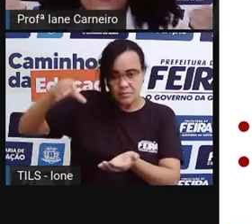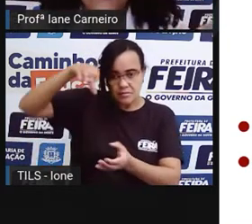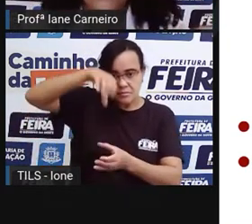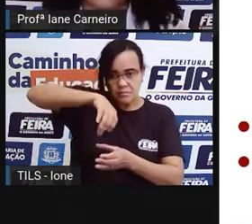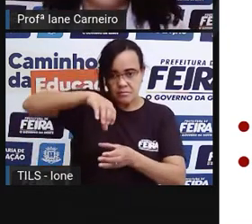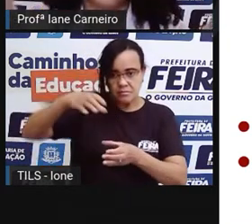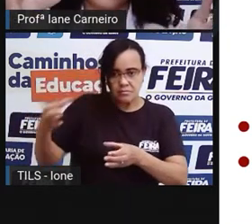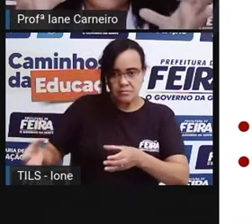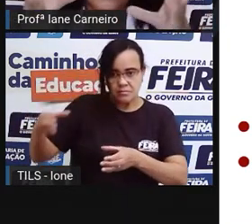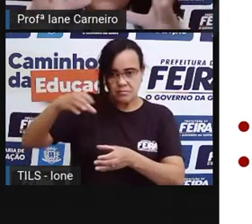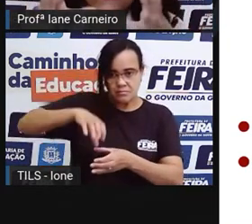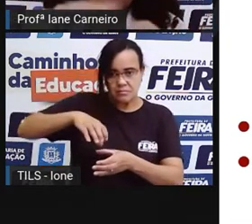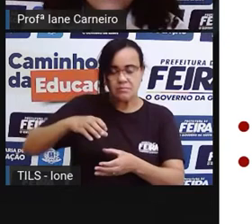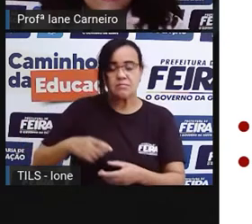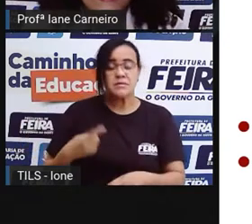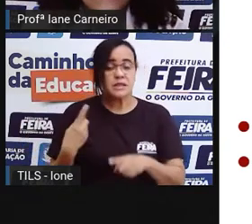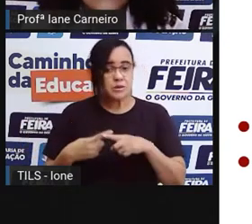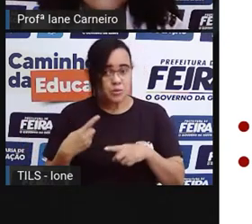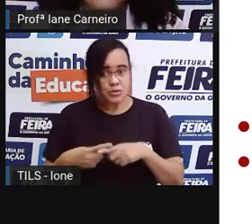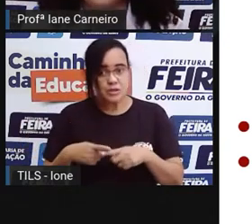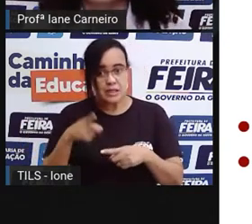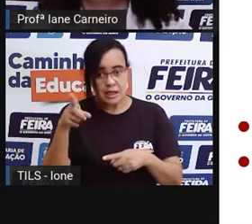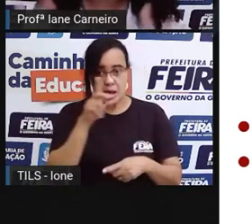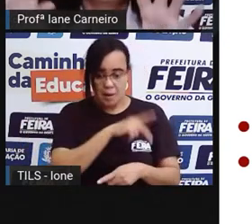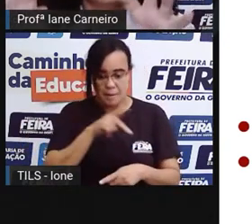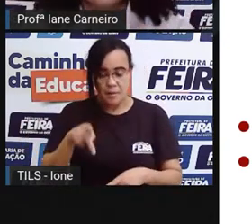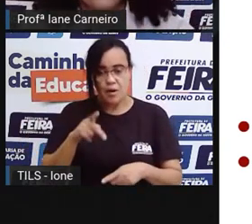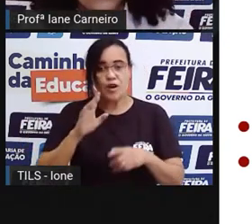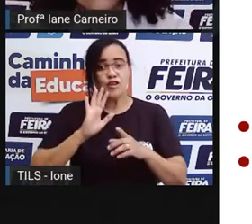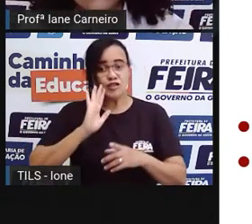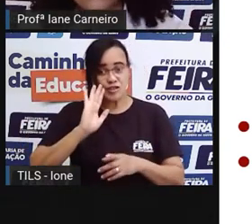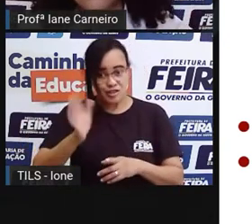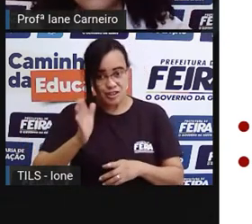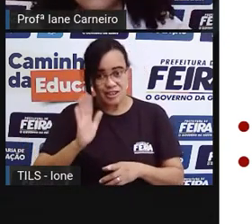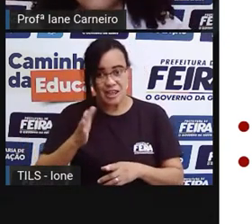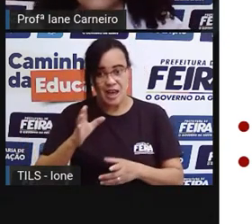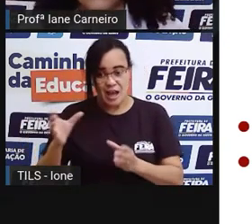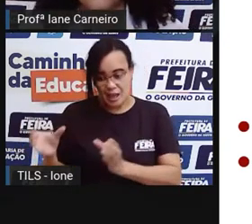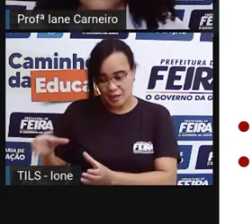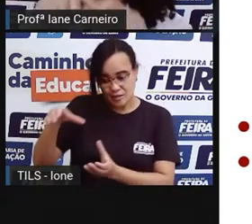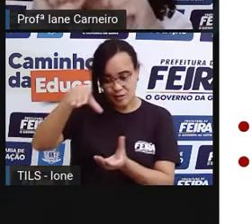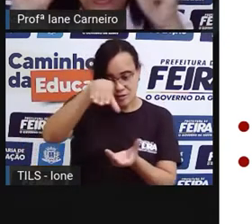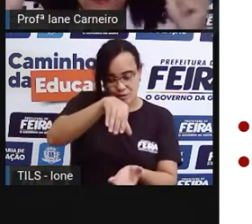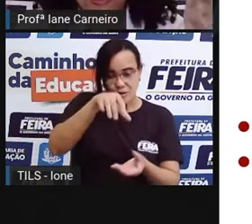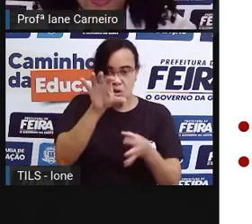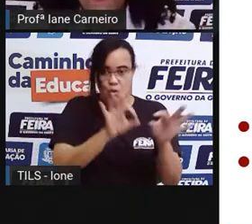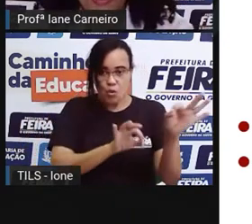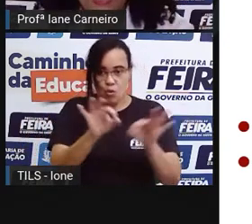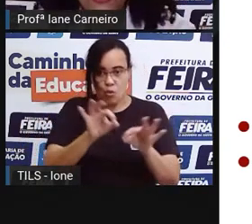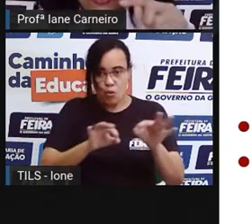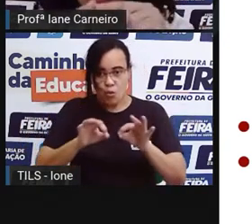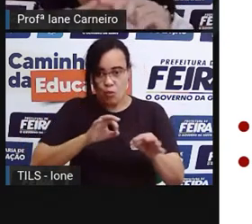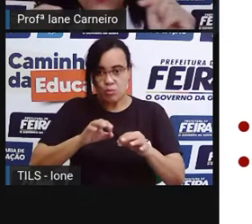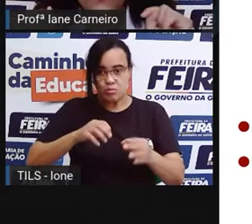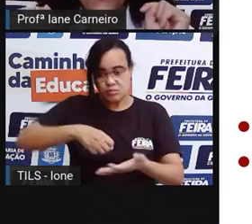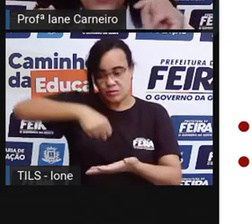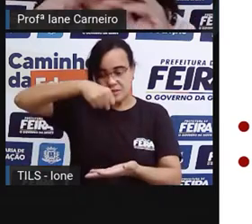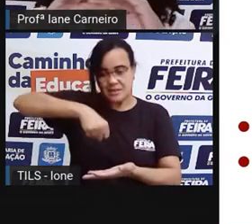os cacos dela, coloquei todos dentro da lata de alumínio e coloquei no saco de lixo, né? Passei um